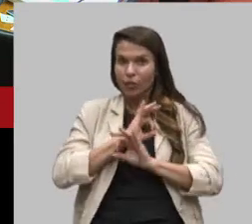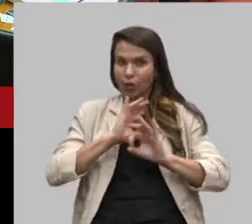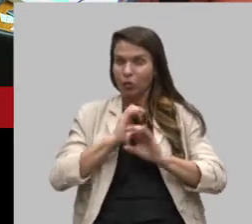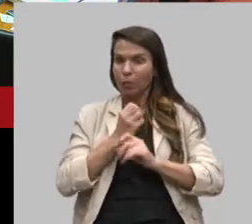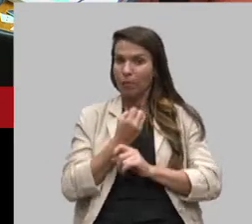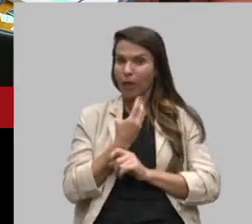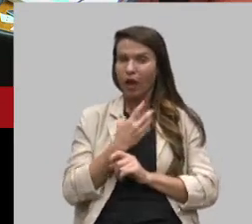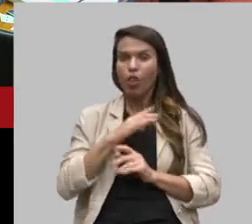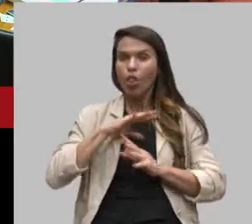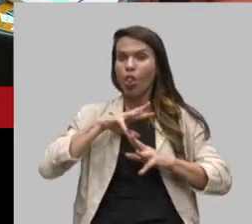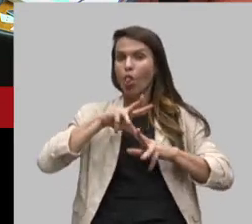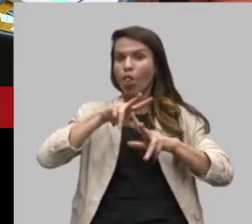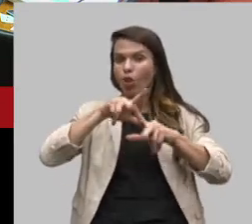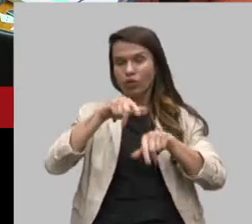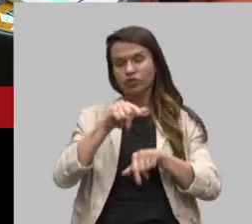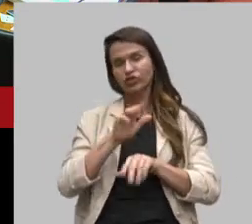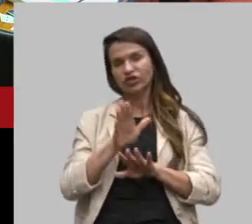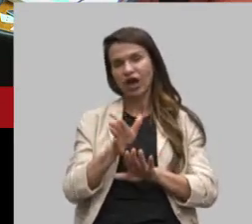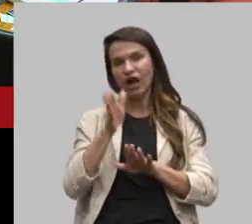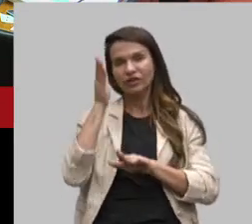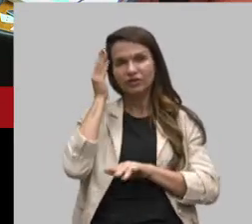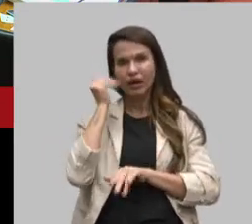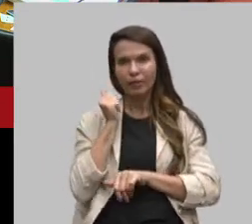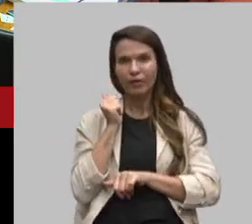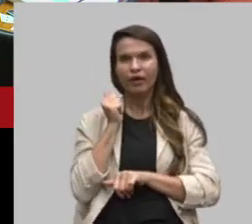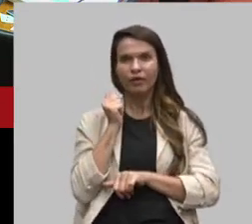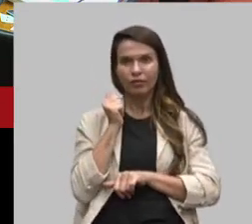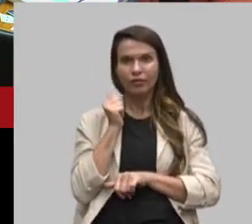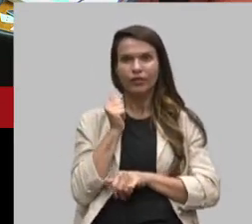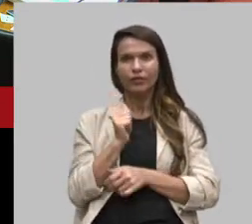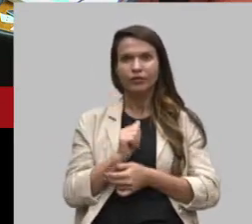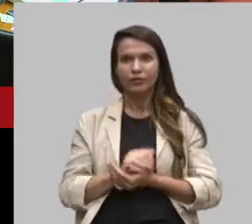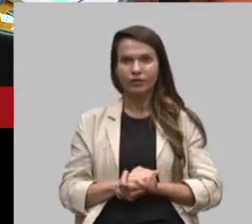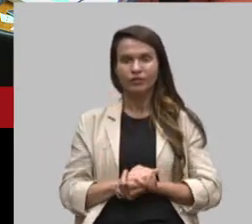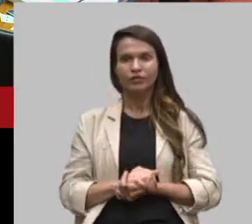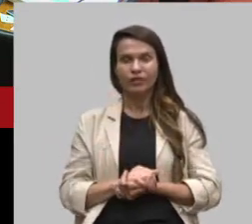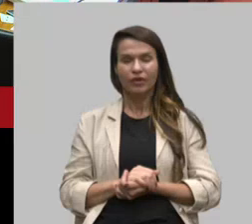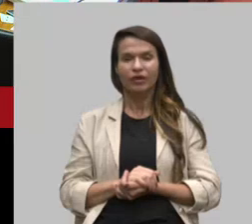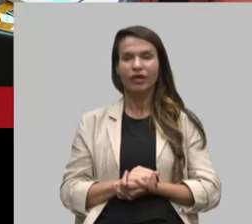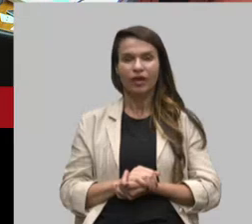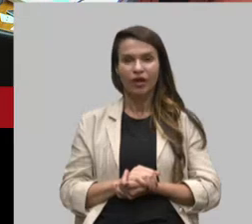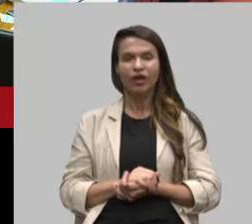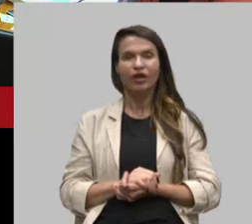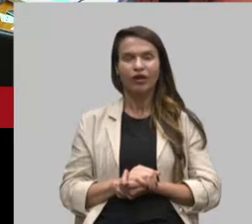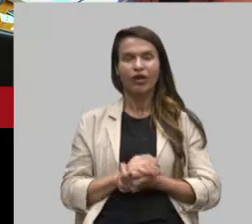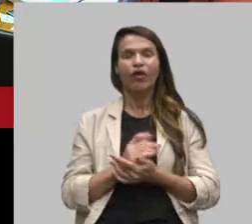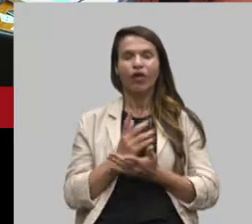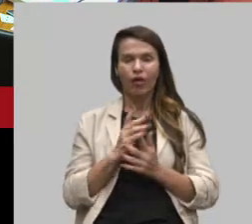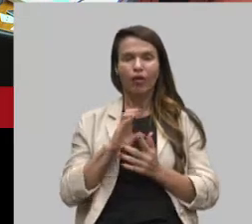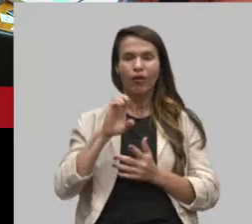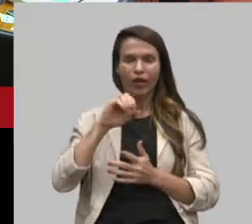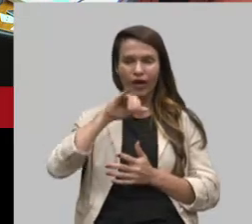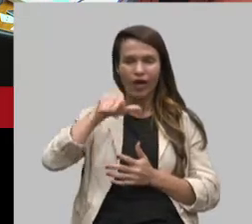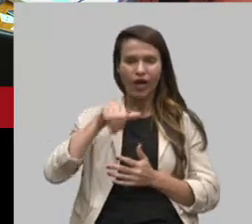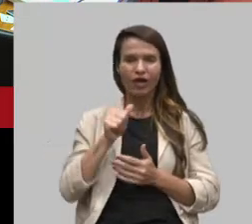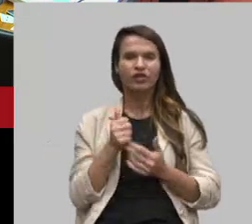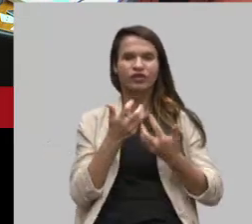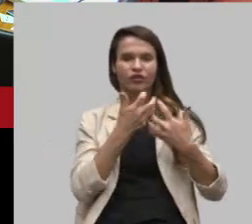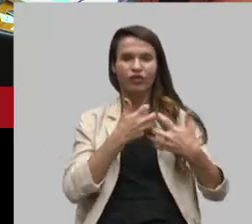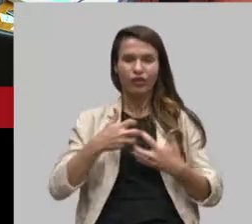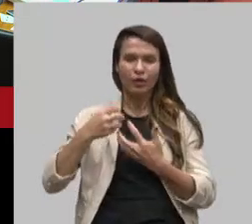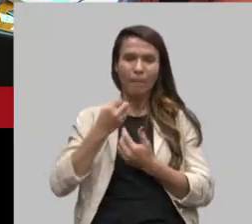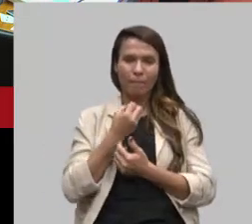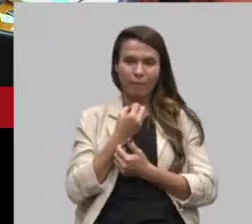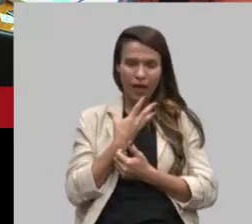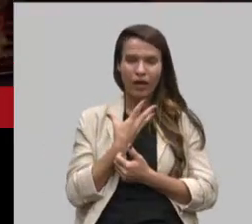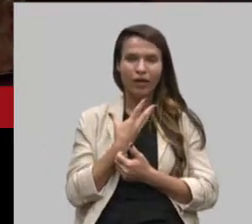todos sabemos não calma aí se o já existe funciona bem muito bem como todo mundo sabe qual a